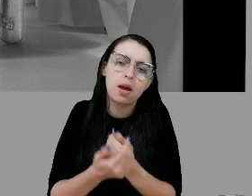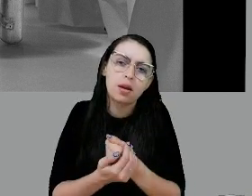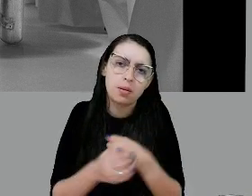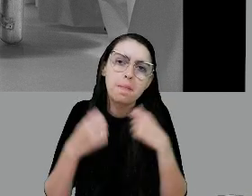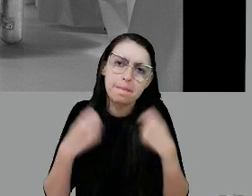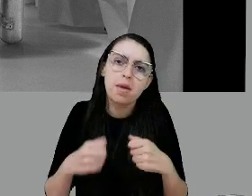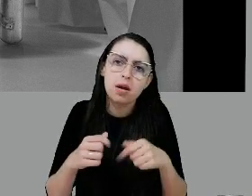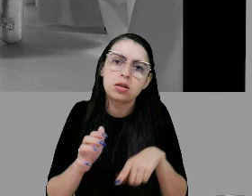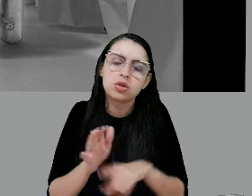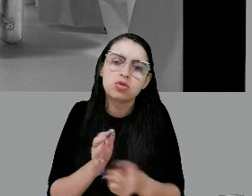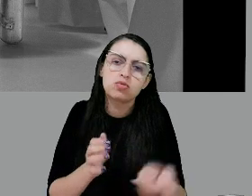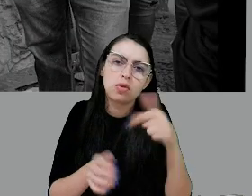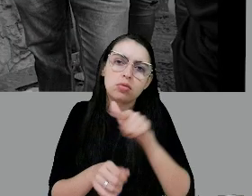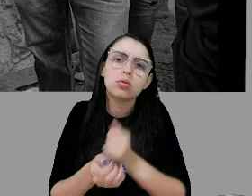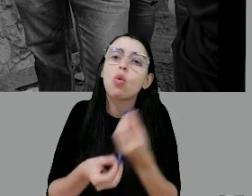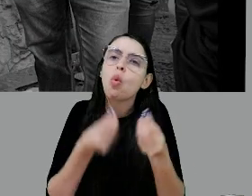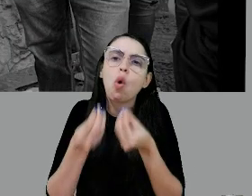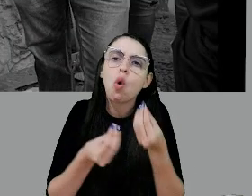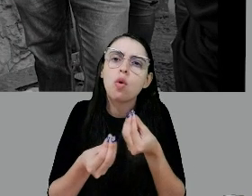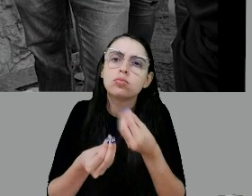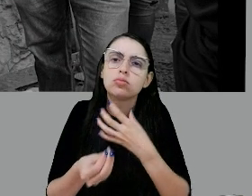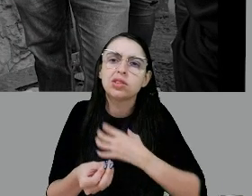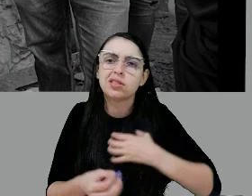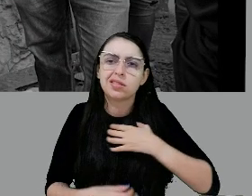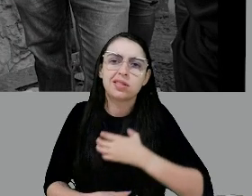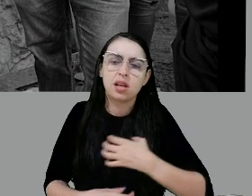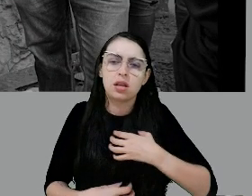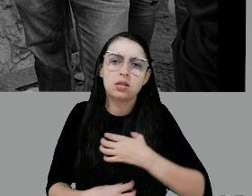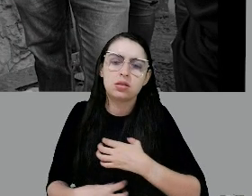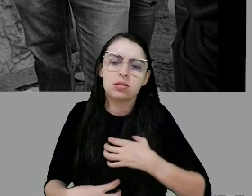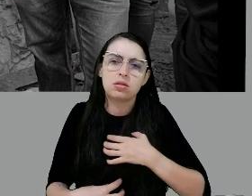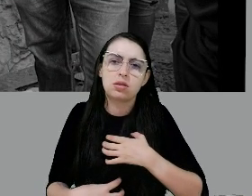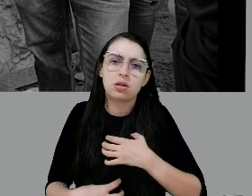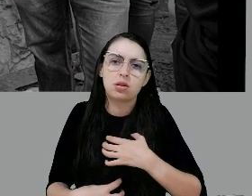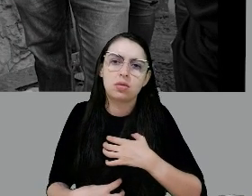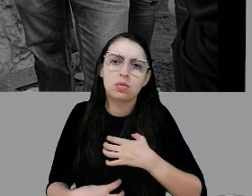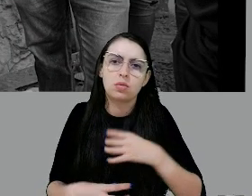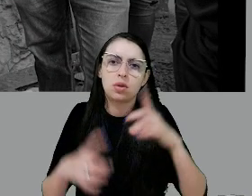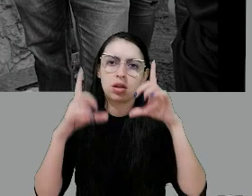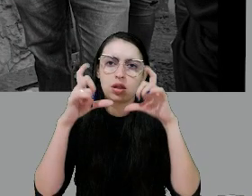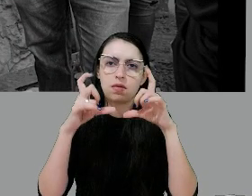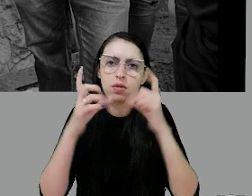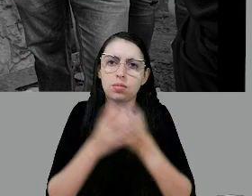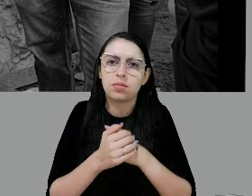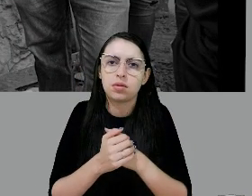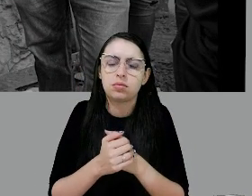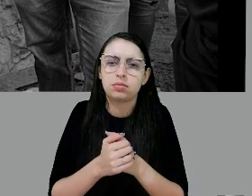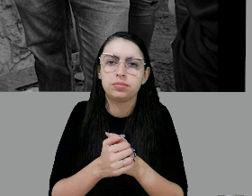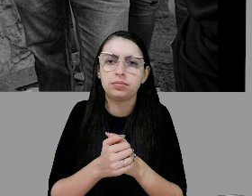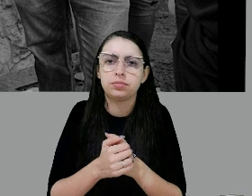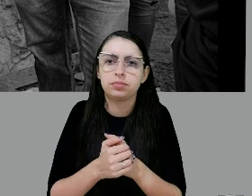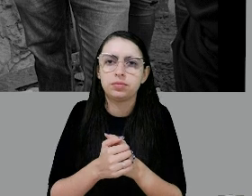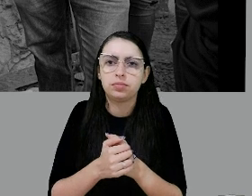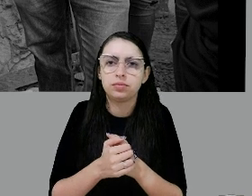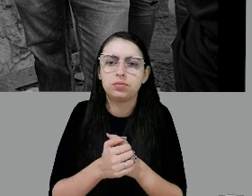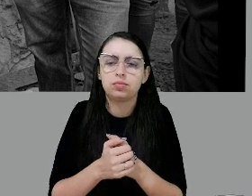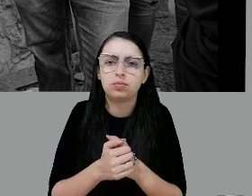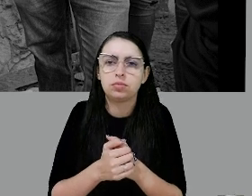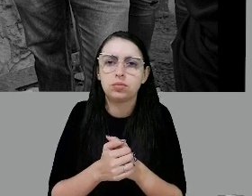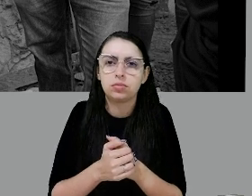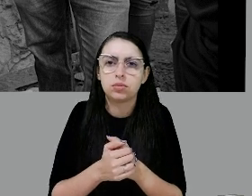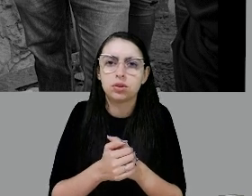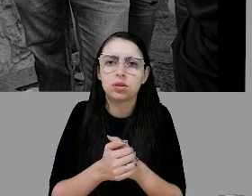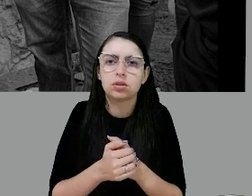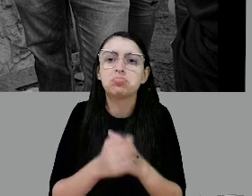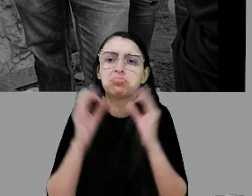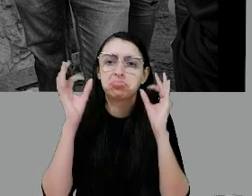Se a gente puder voltar. Como é que você se sentiu desde né, a fotografia desse funeral esse funeral foi